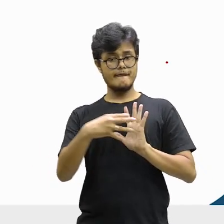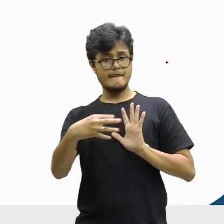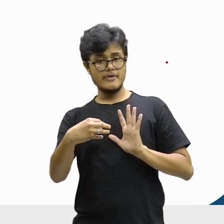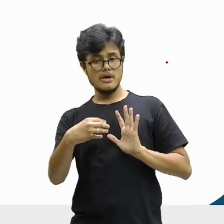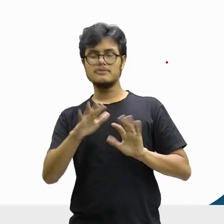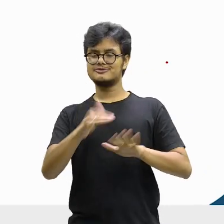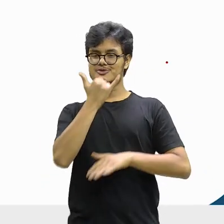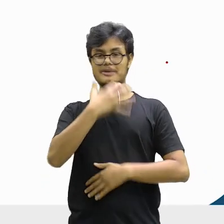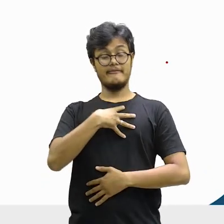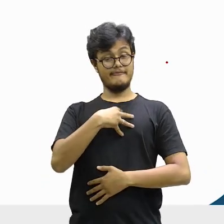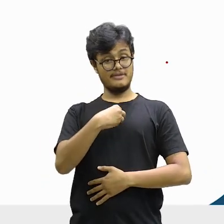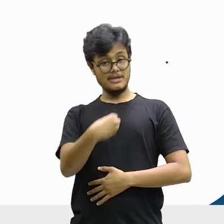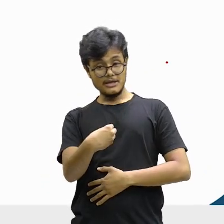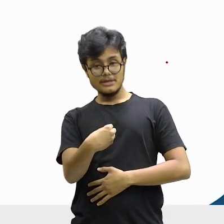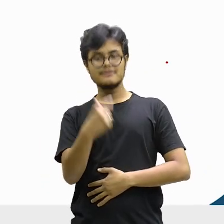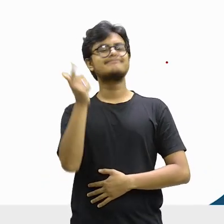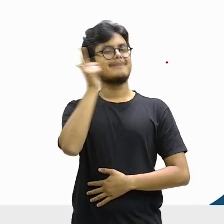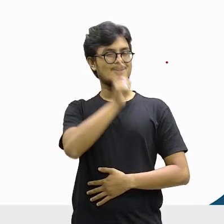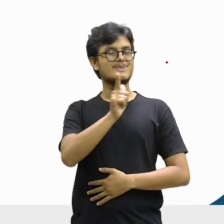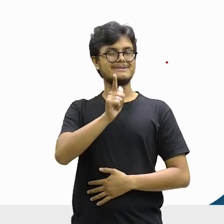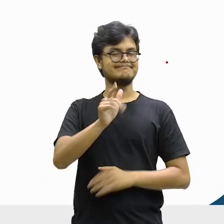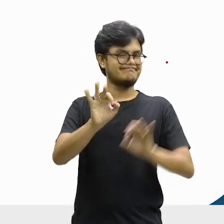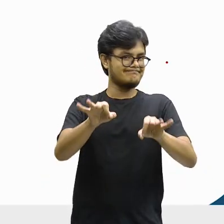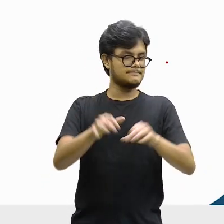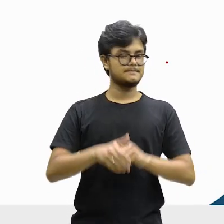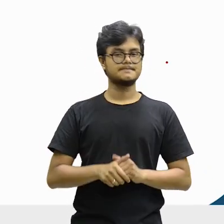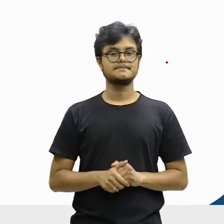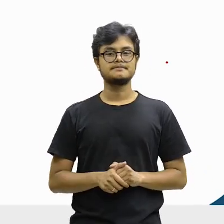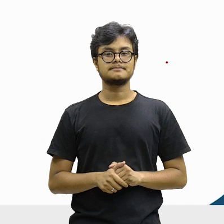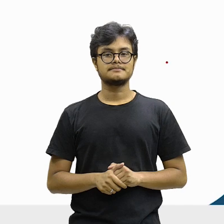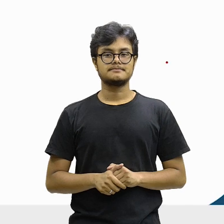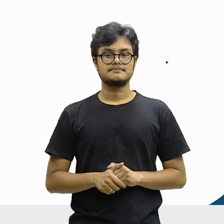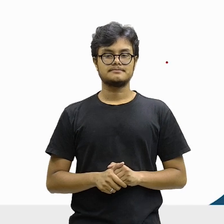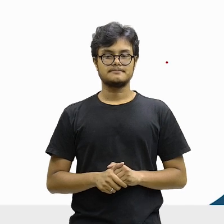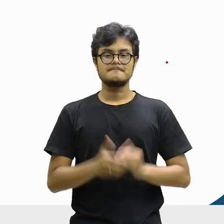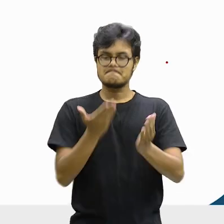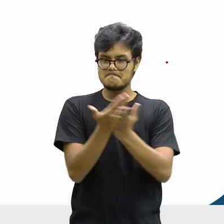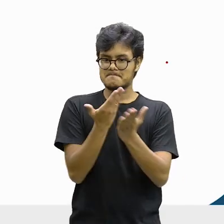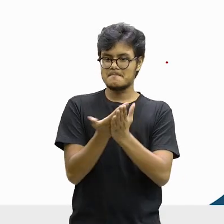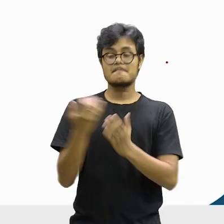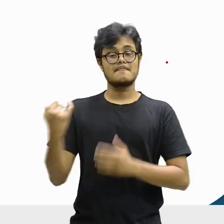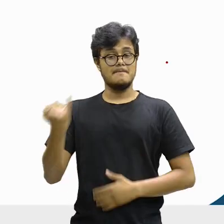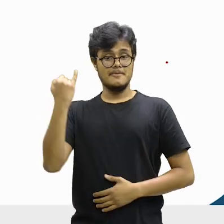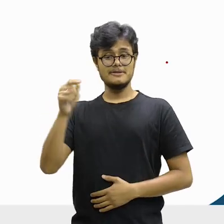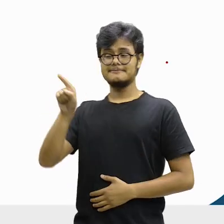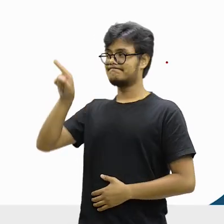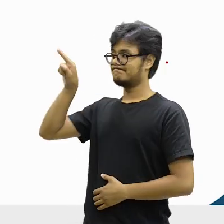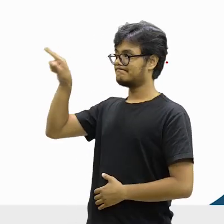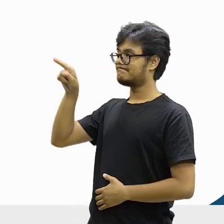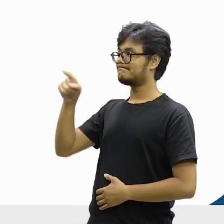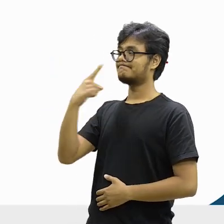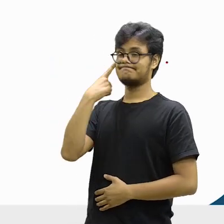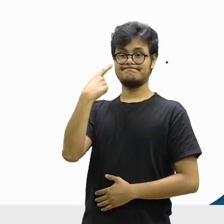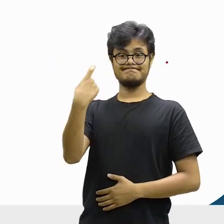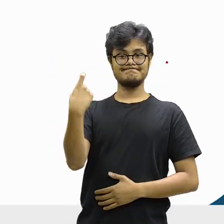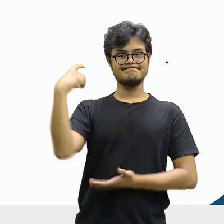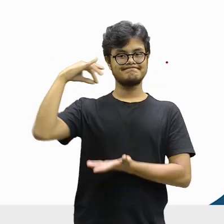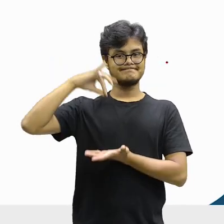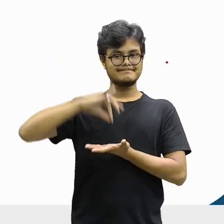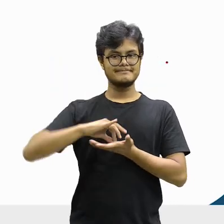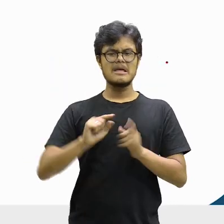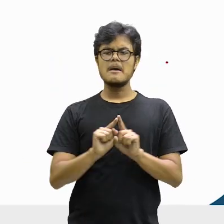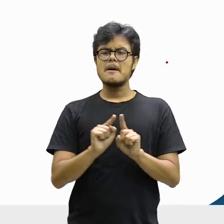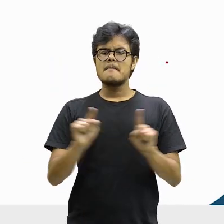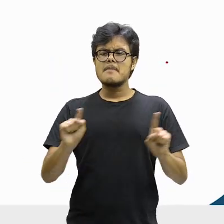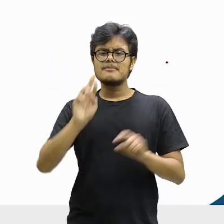se fixar o embrião numa boa aí. Beleza? Nós vimos esse fato aí extremamente importante e interessante para vocês. Mas